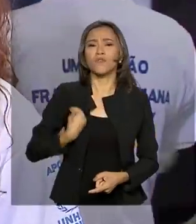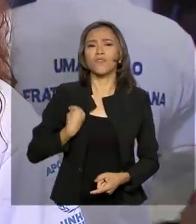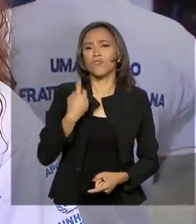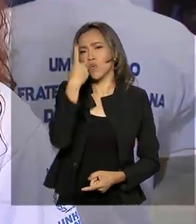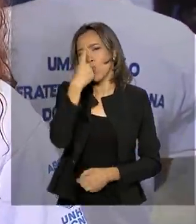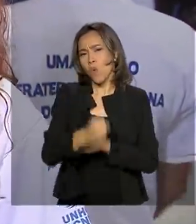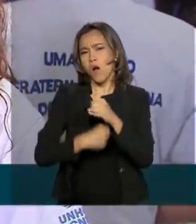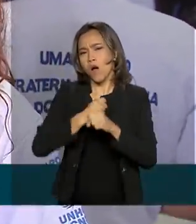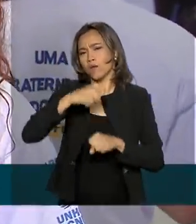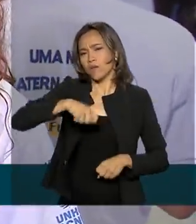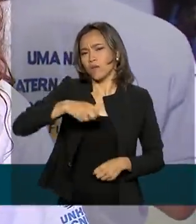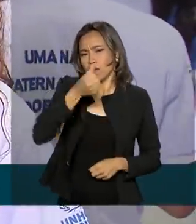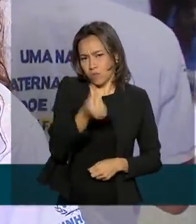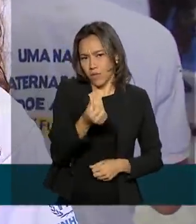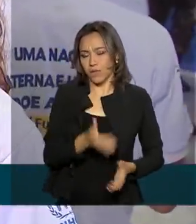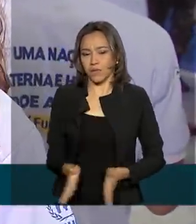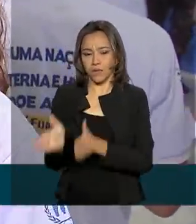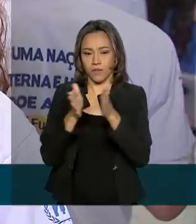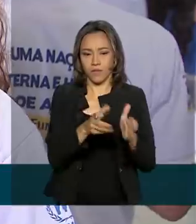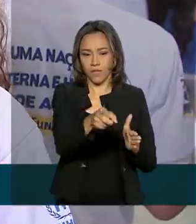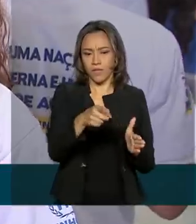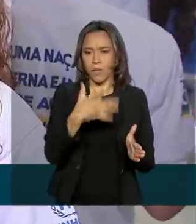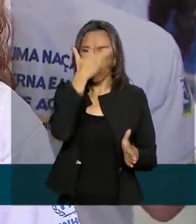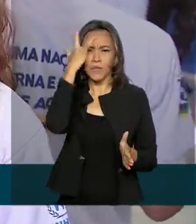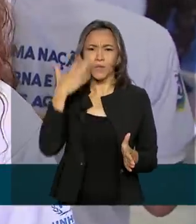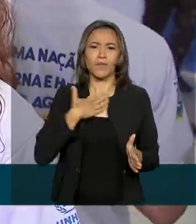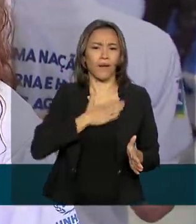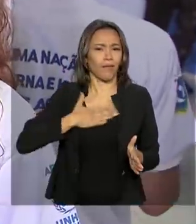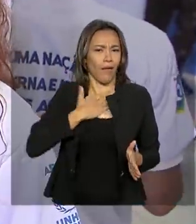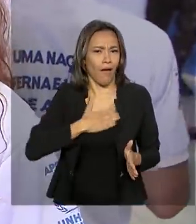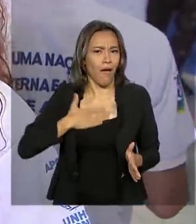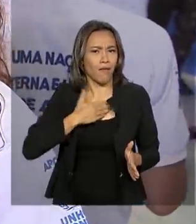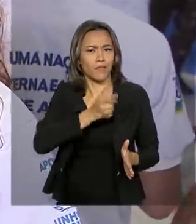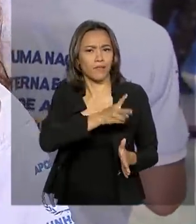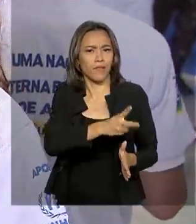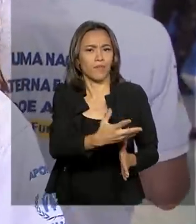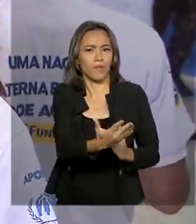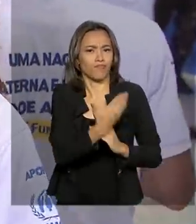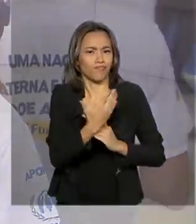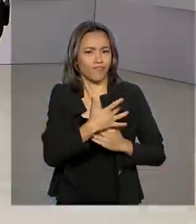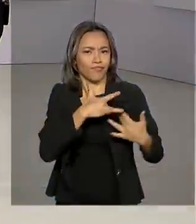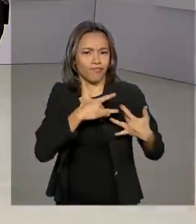Sempre foram pessoas muito agradáveis, muito boas com nós, sempre ajudando.